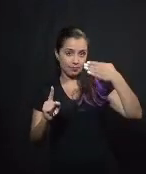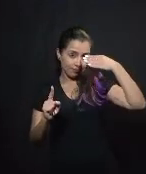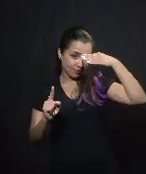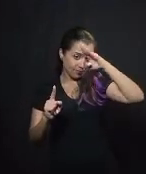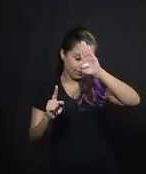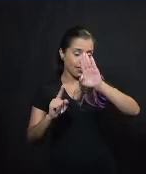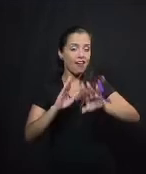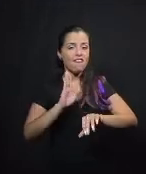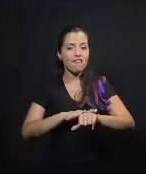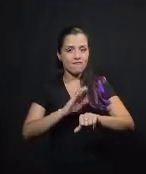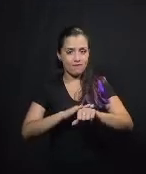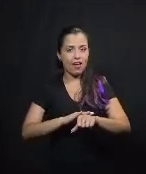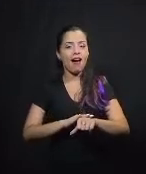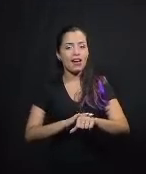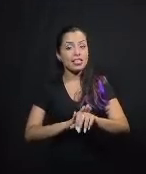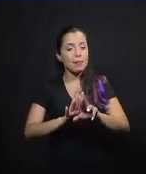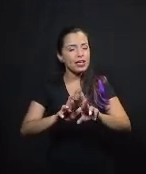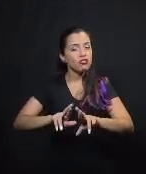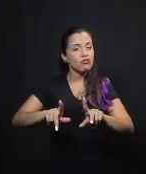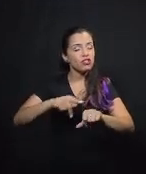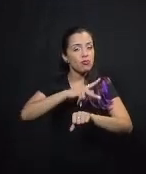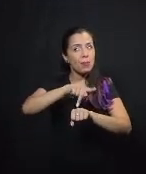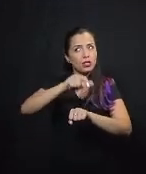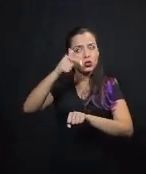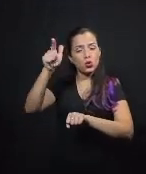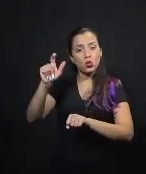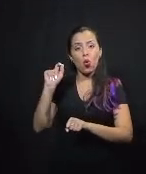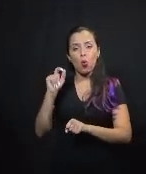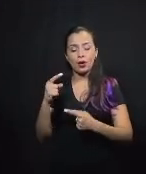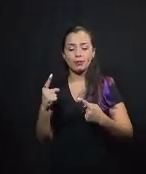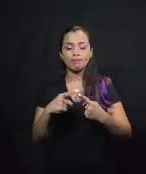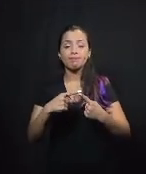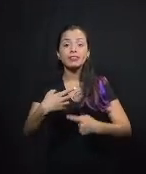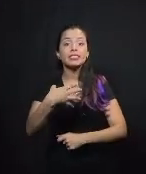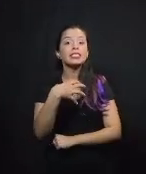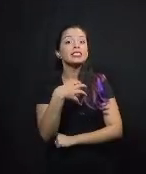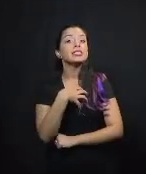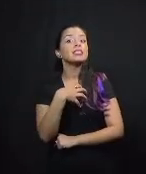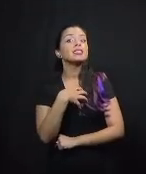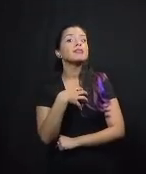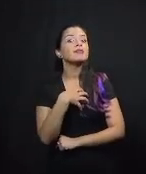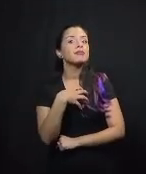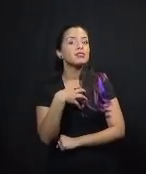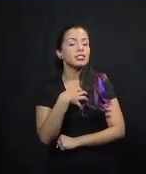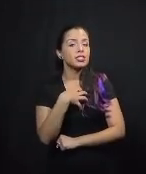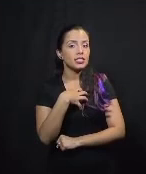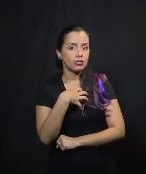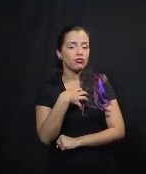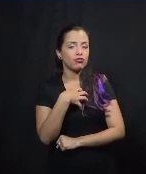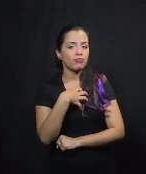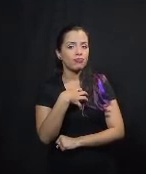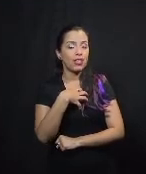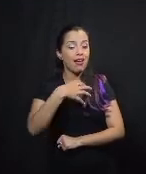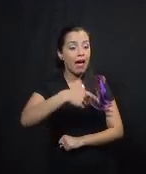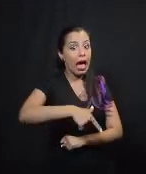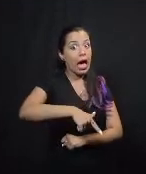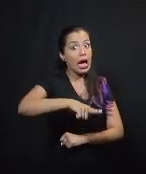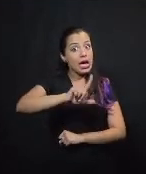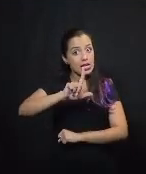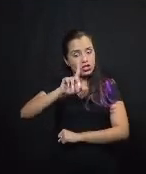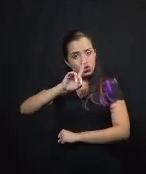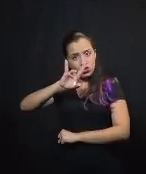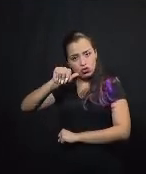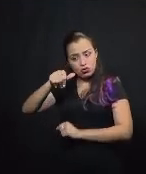países. Em primeiro lugar, é o sentimento, antes da eleição, sentimento